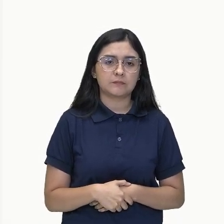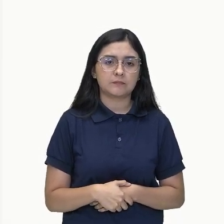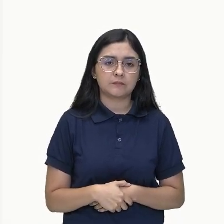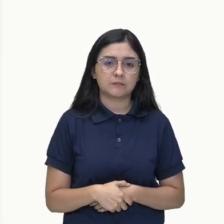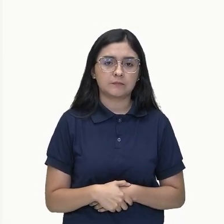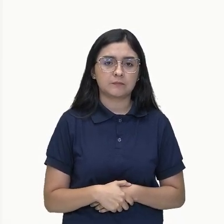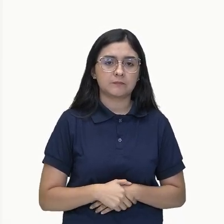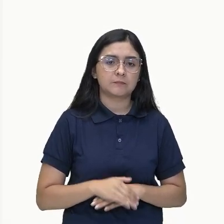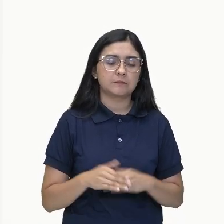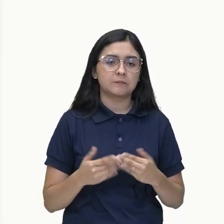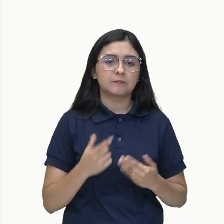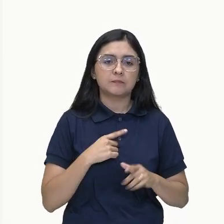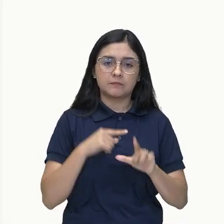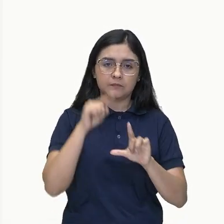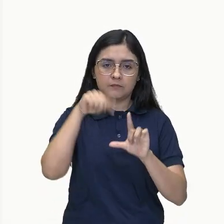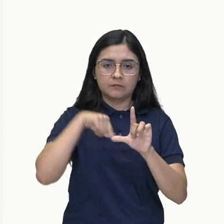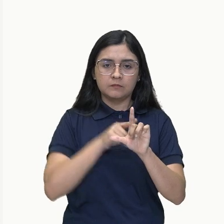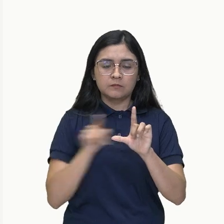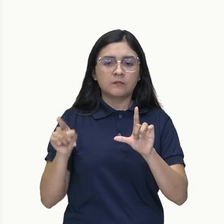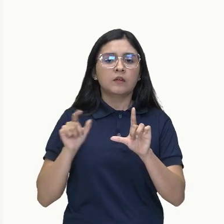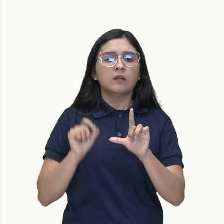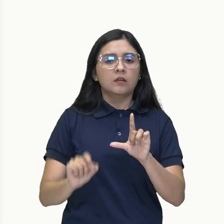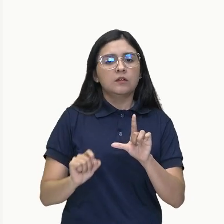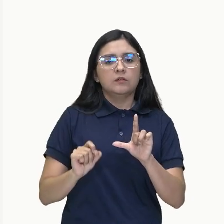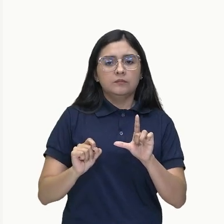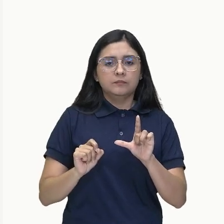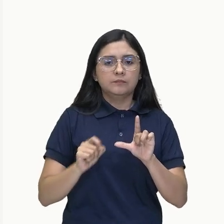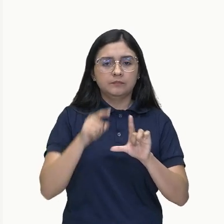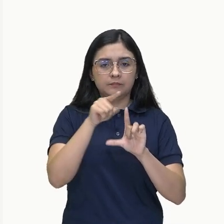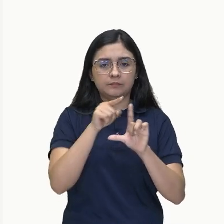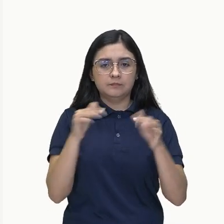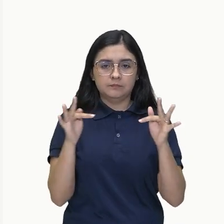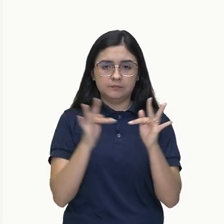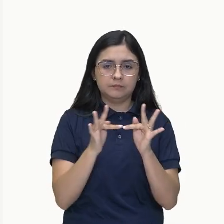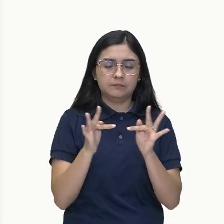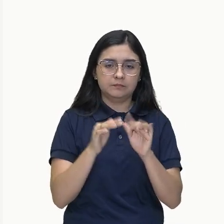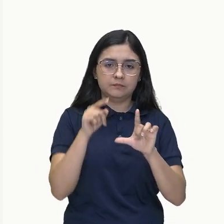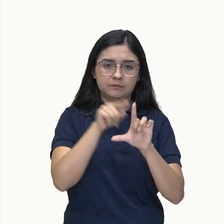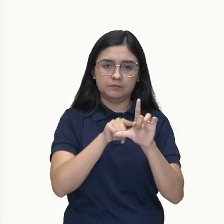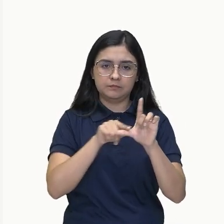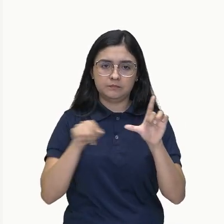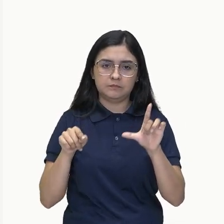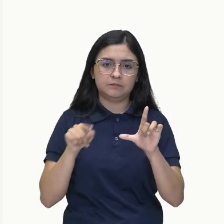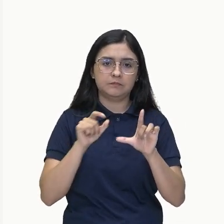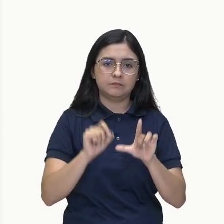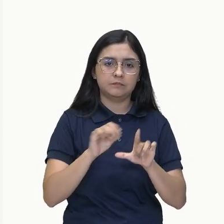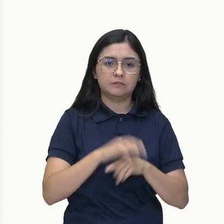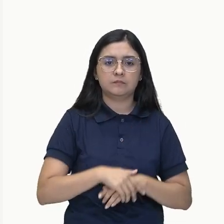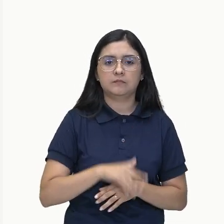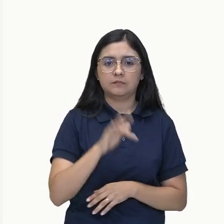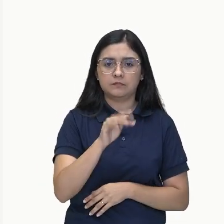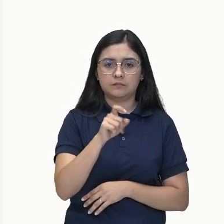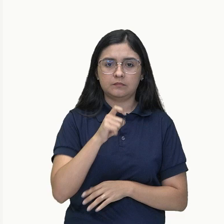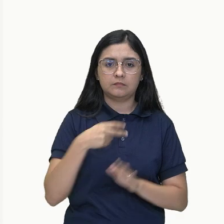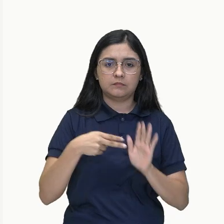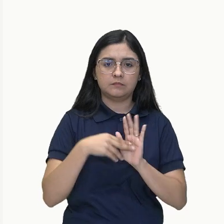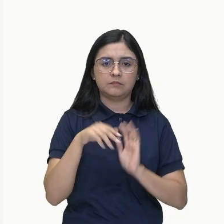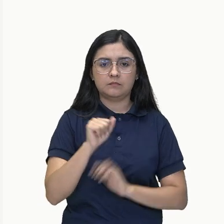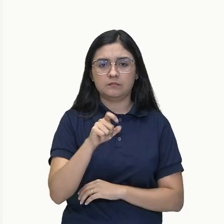As coordenadas do vértice de uma função quadrática, dada por f de x igual a ax ao quadrado mais bx mais